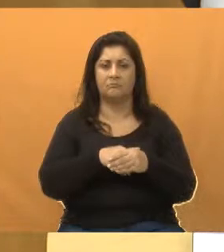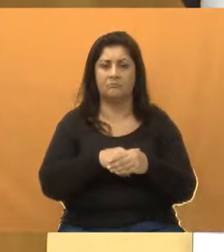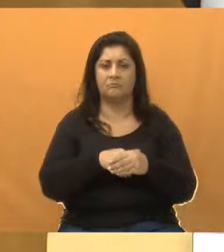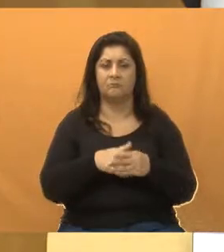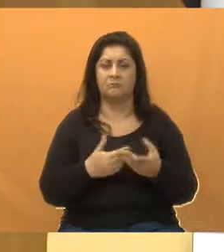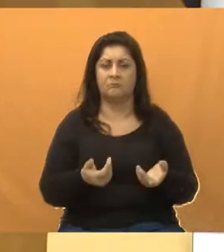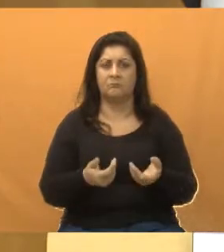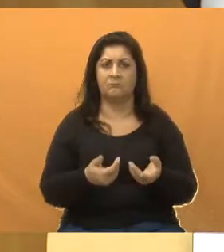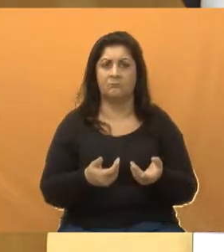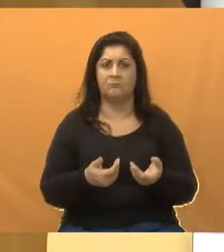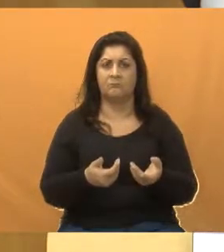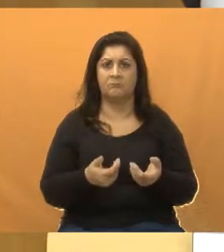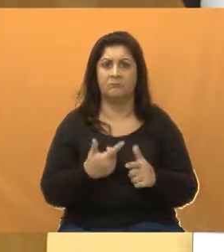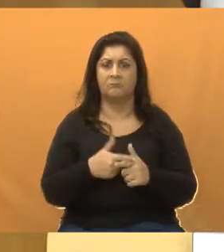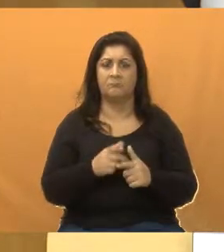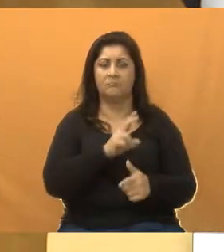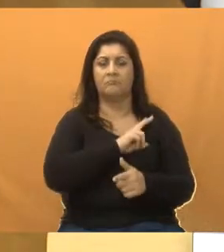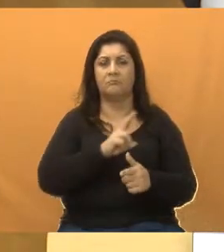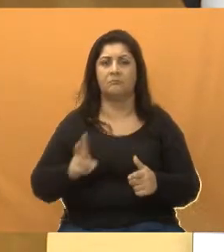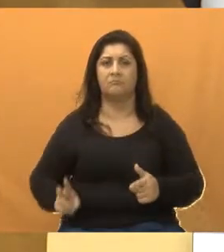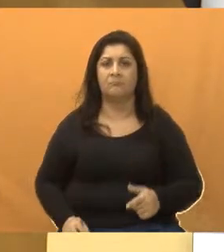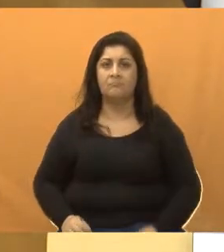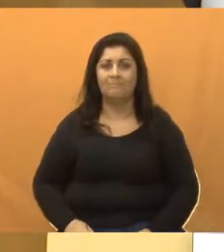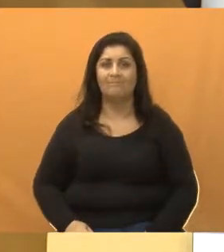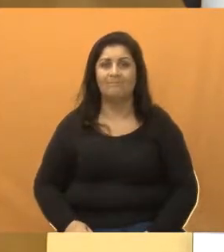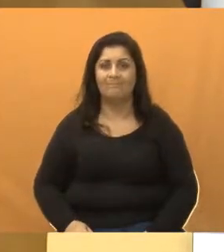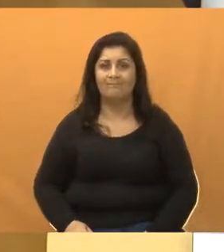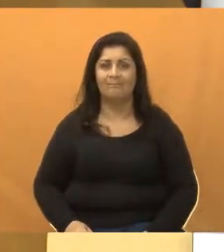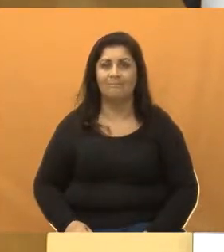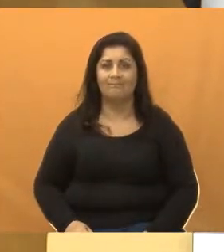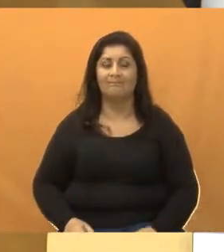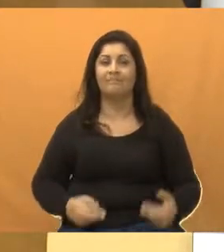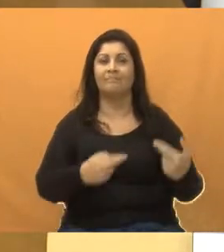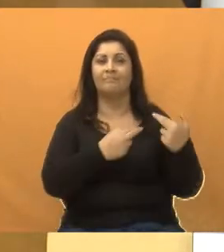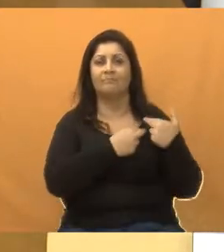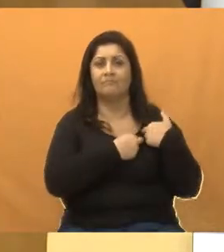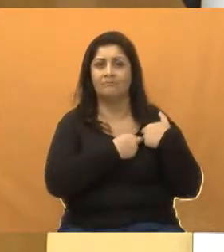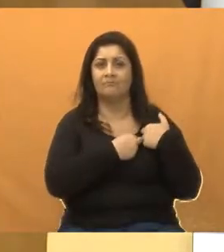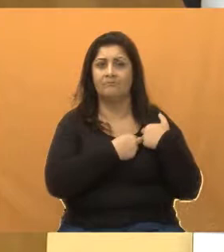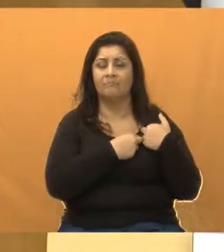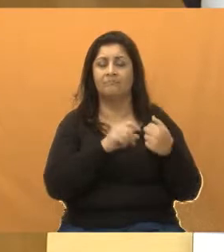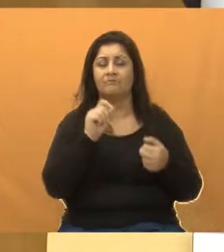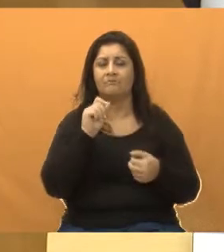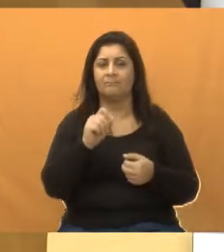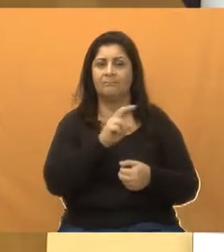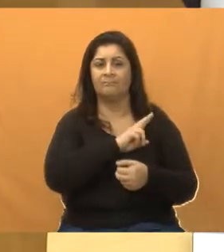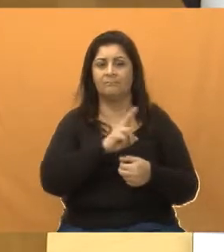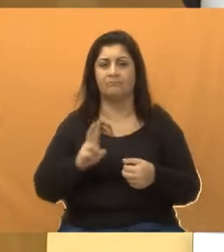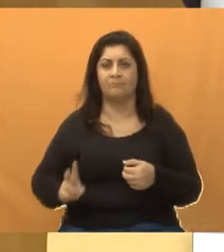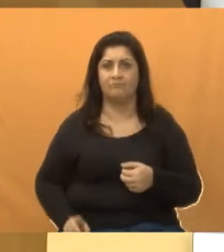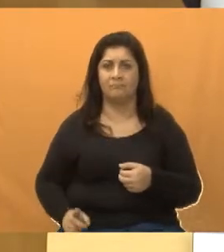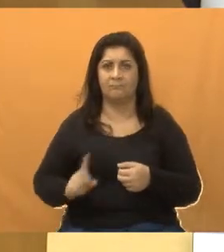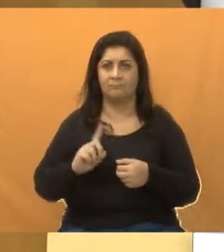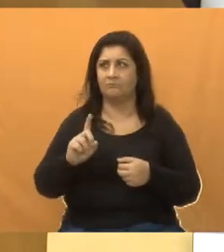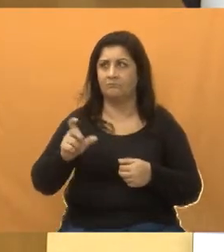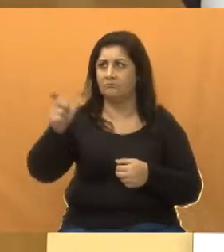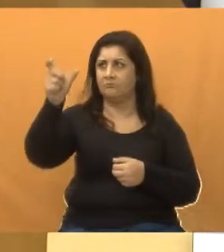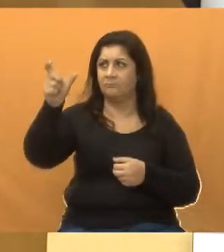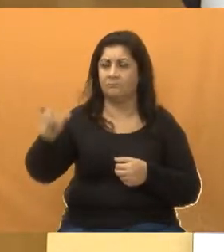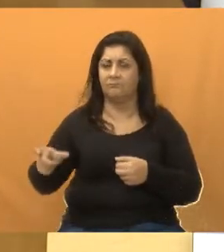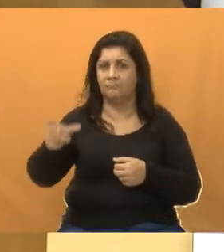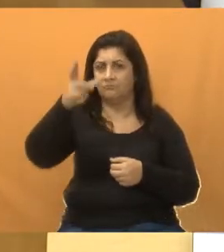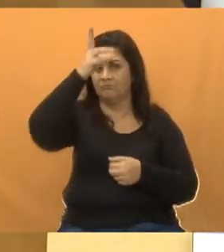os vereadores. A bomba vem na mão dos vereadores. Não é na mão do prefeito que a bomba